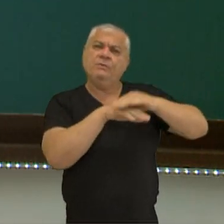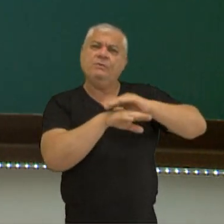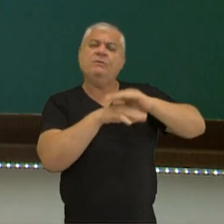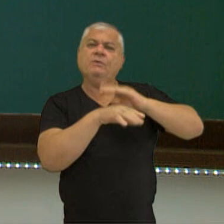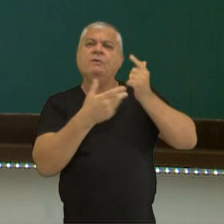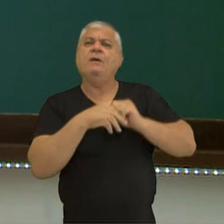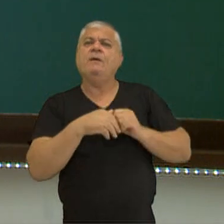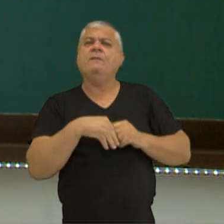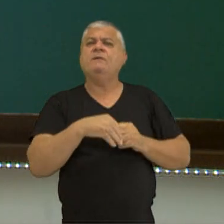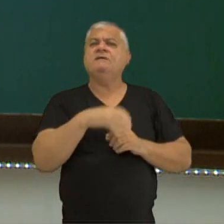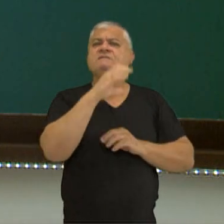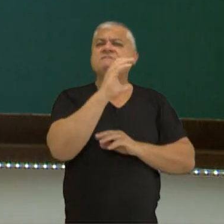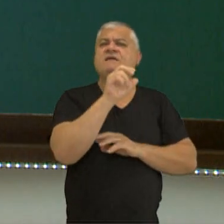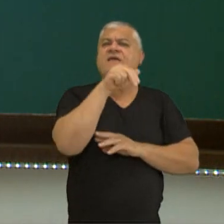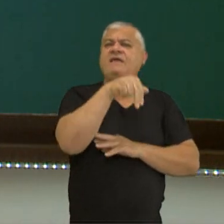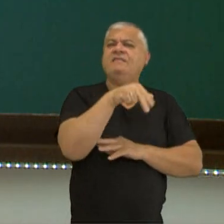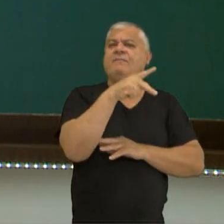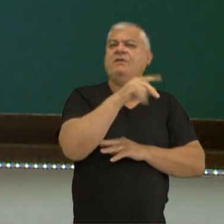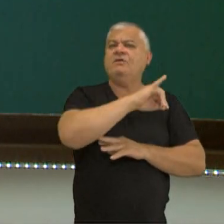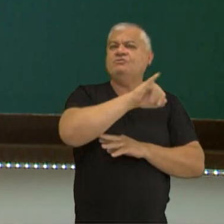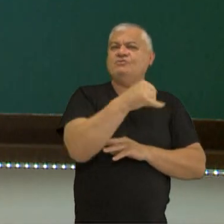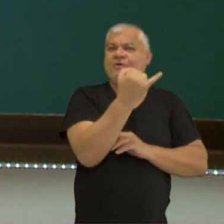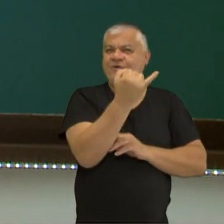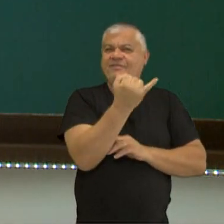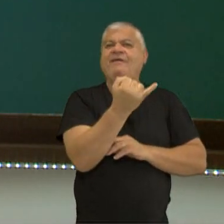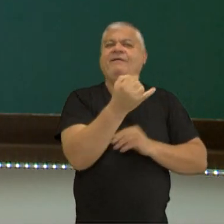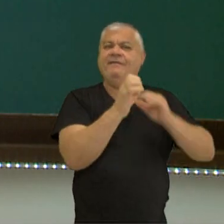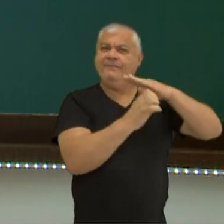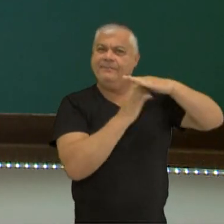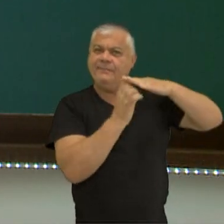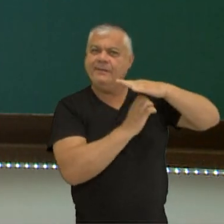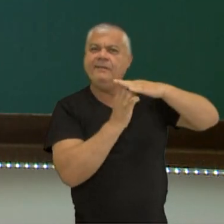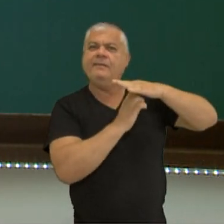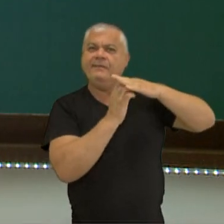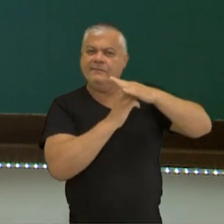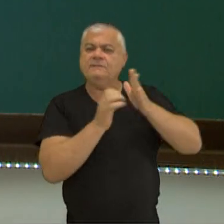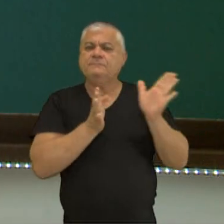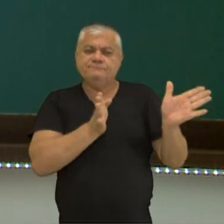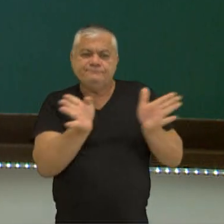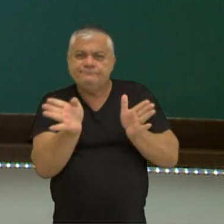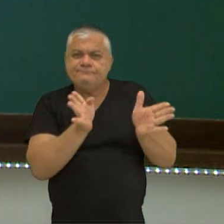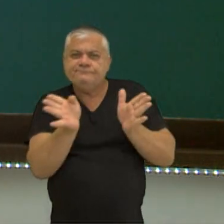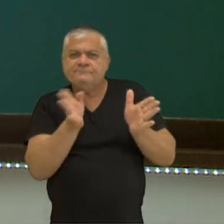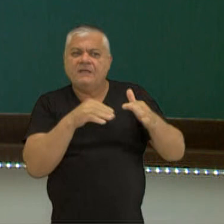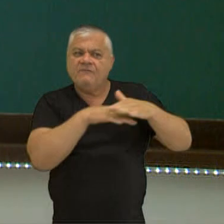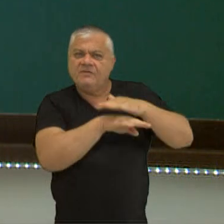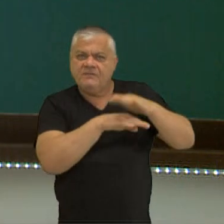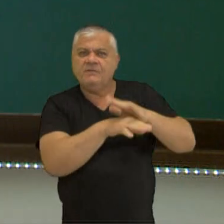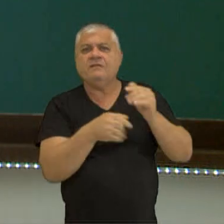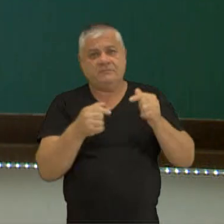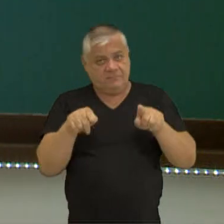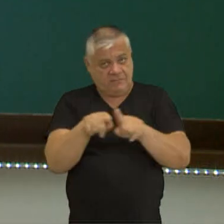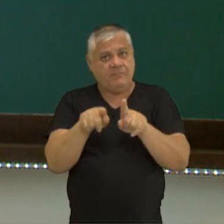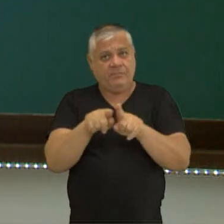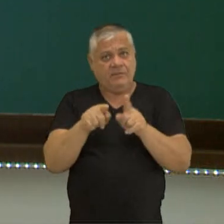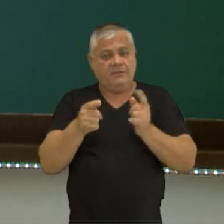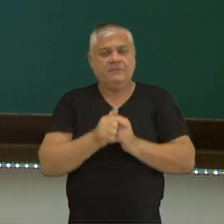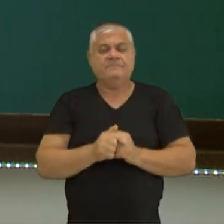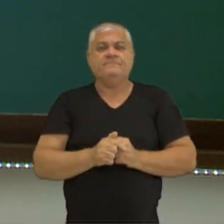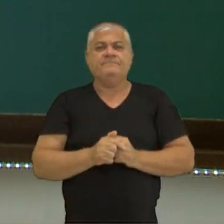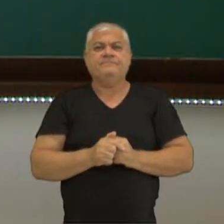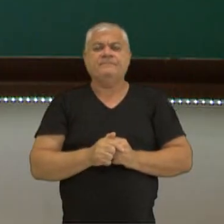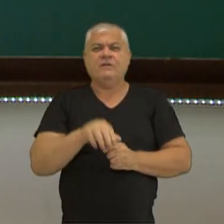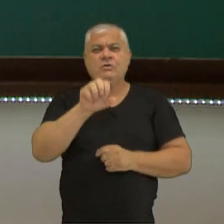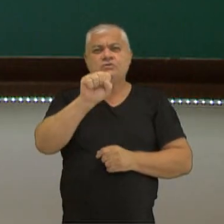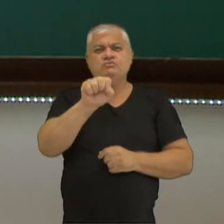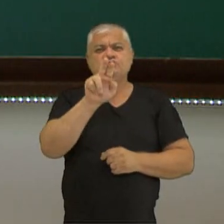também para as pessoas jurídicas, para as empresas, quais investimentos que ela pode ser feito. Então, essa palavra superávit, você